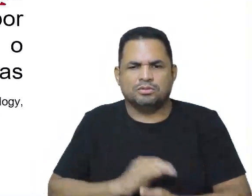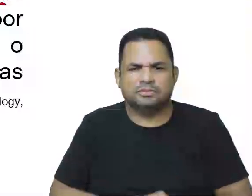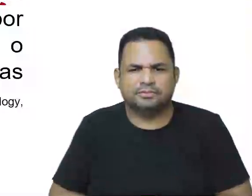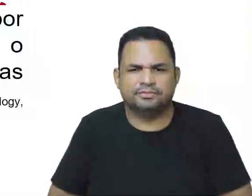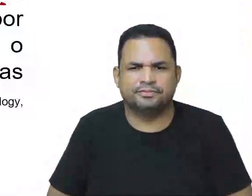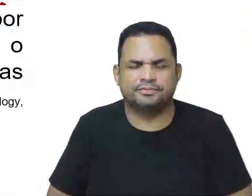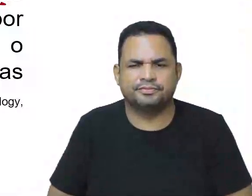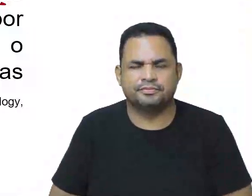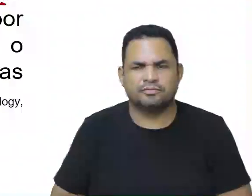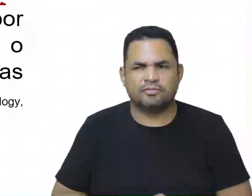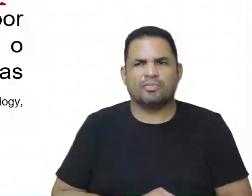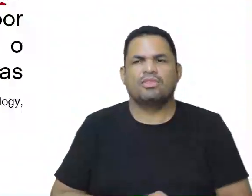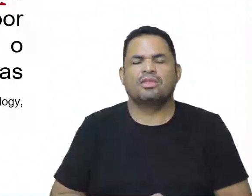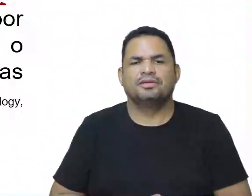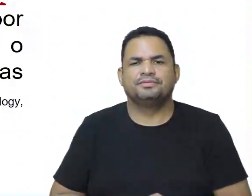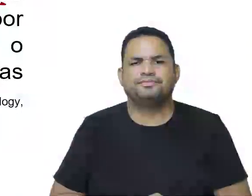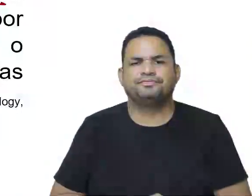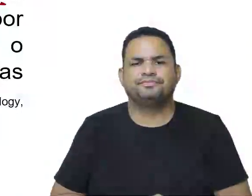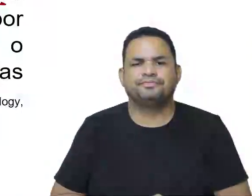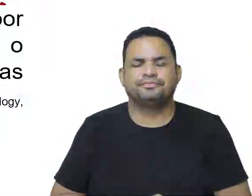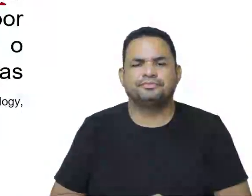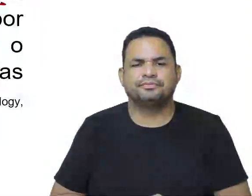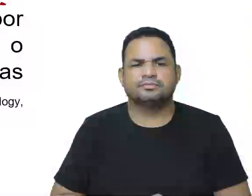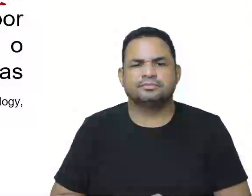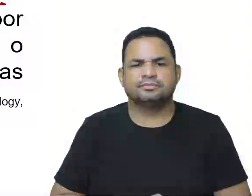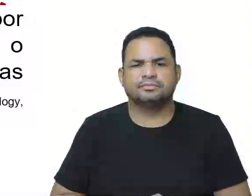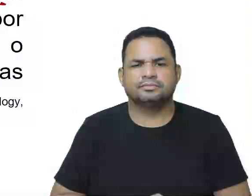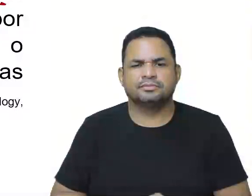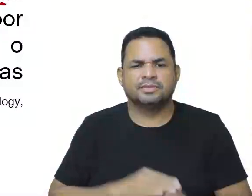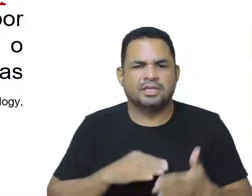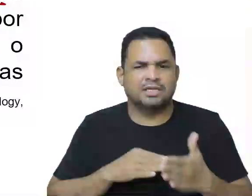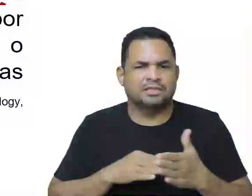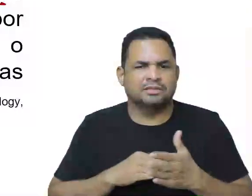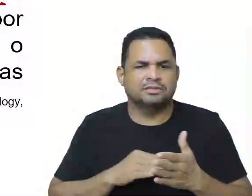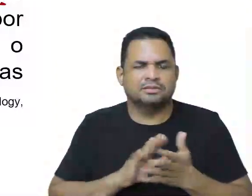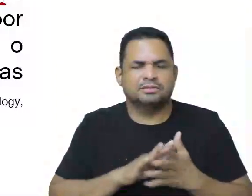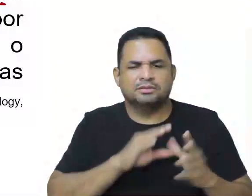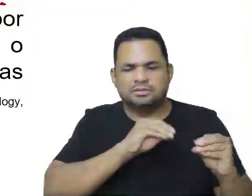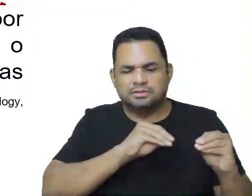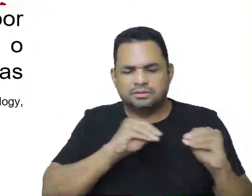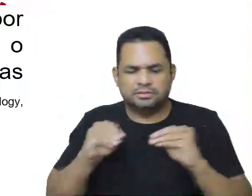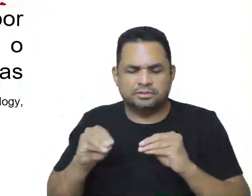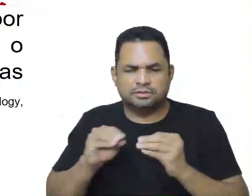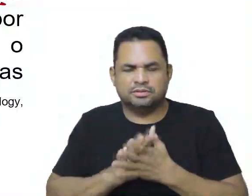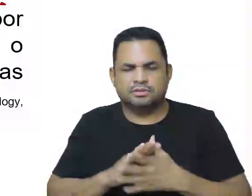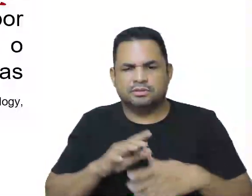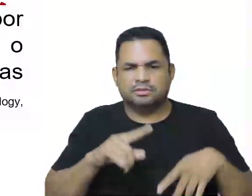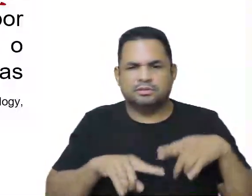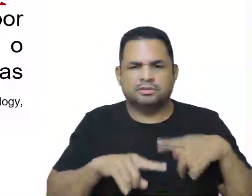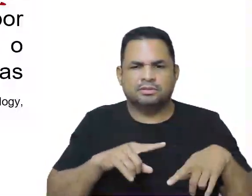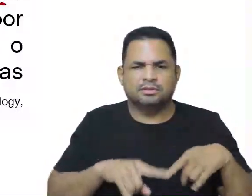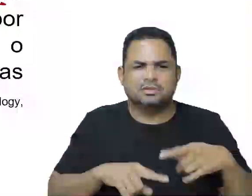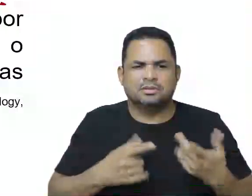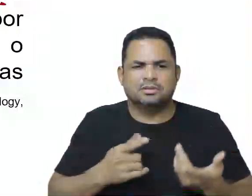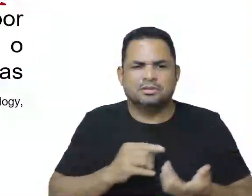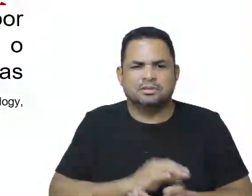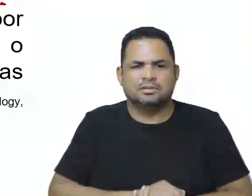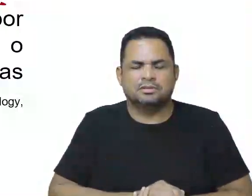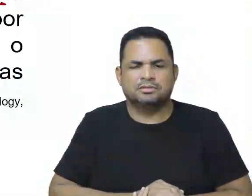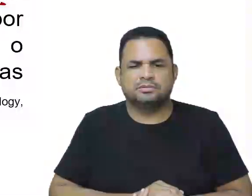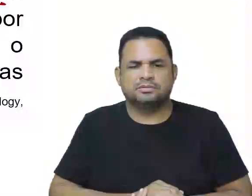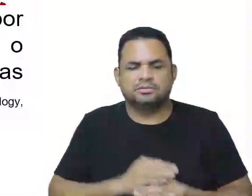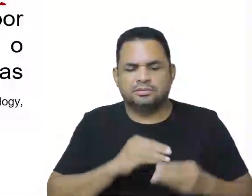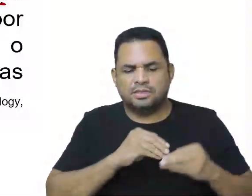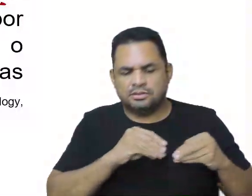deixa eu voltar aqui, que fala aqui a parte mais restrita, ó, que envolve apenas esse deslocamento do material intemperizado, seja do solo ou